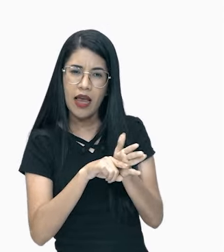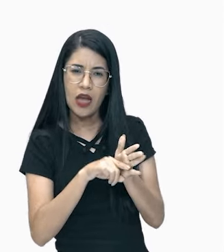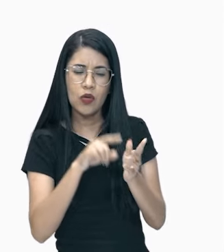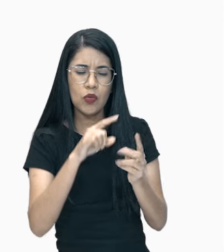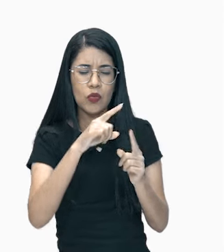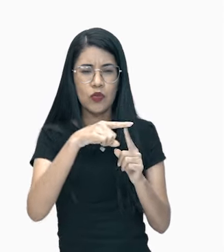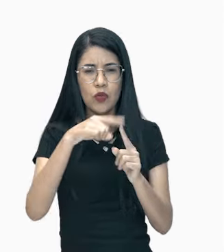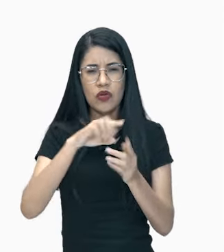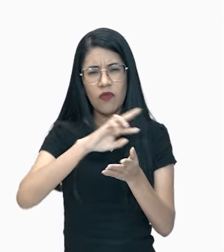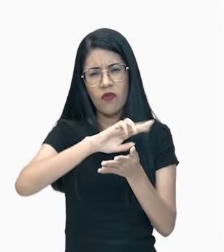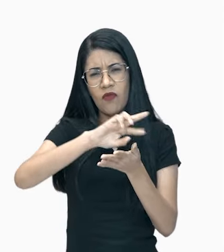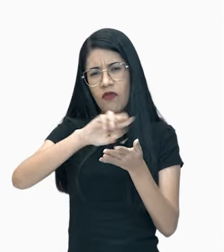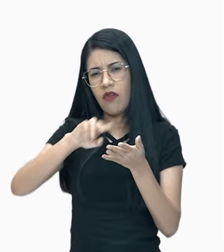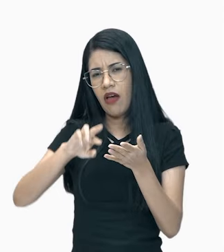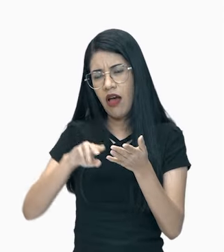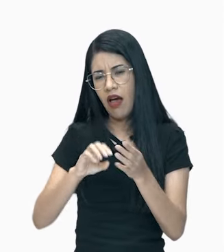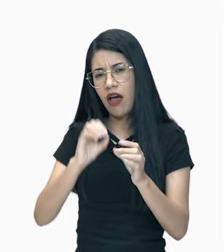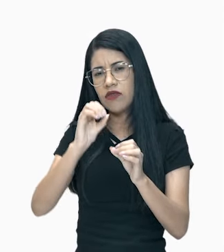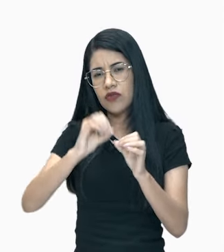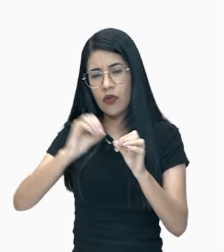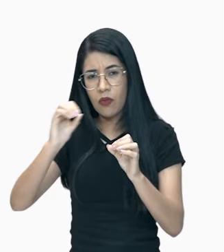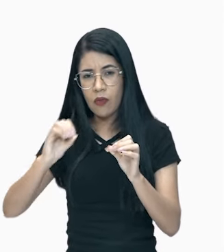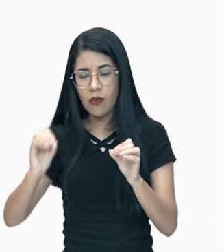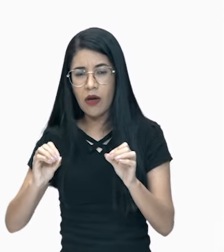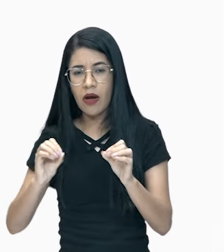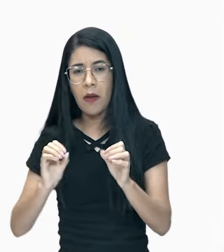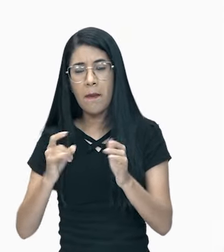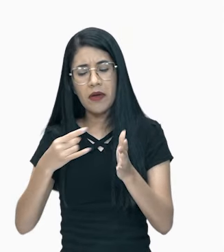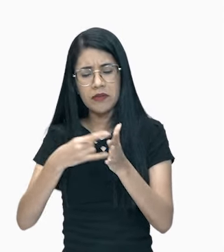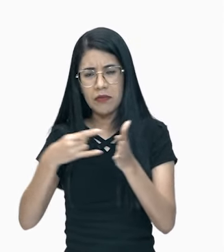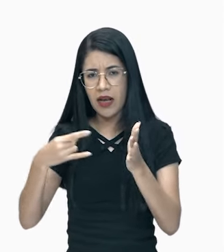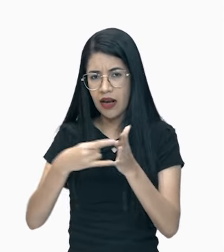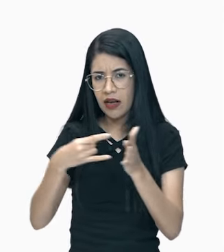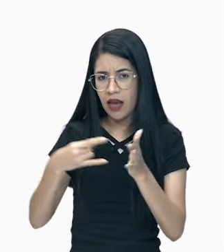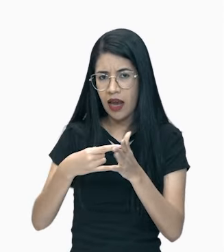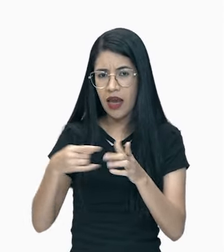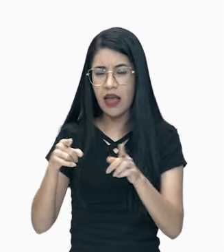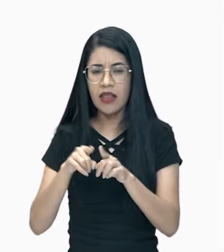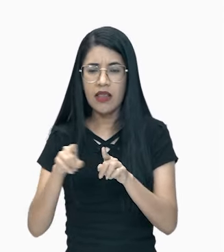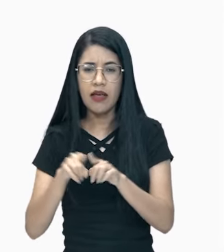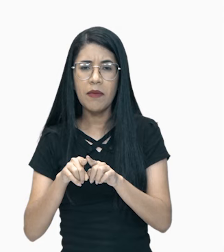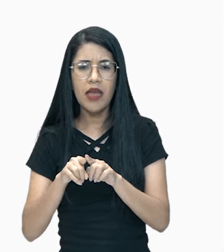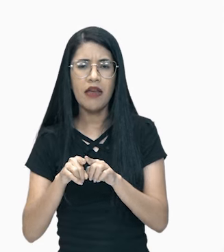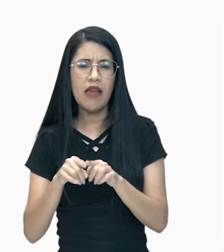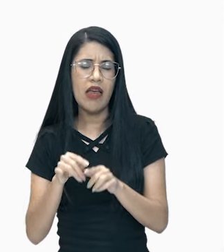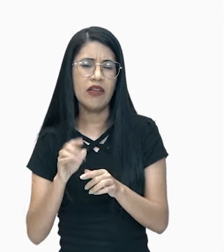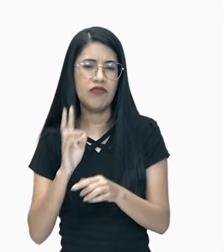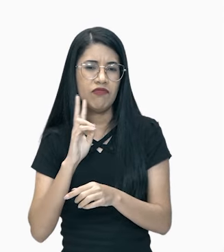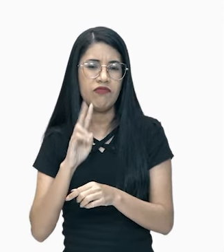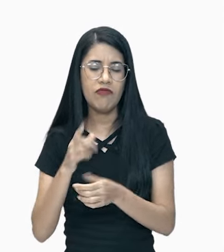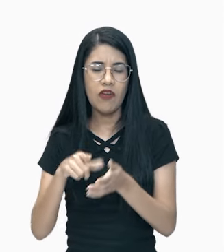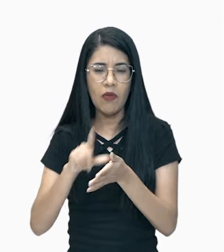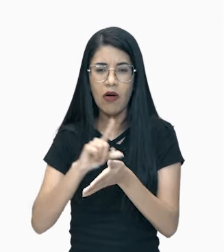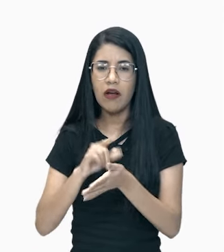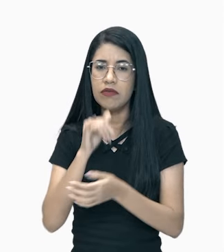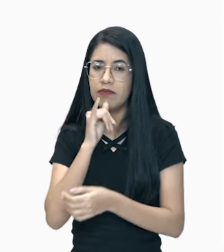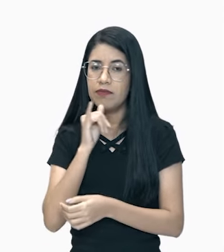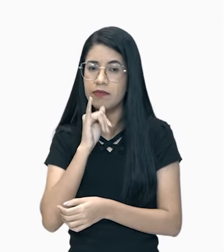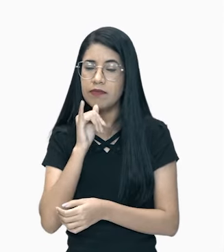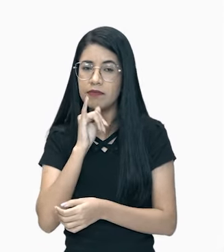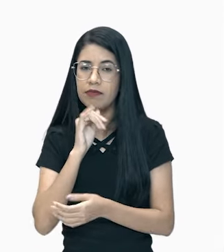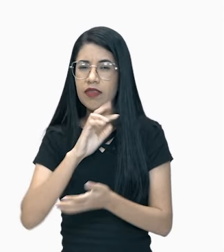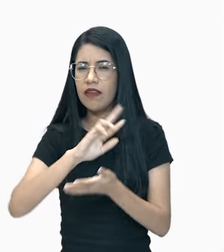de ondas, sejam elas eletromagnéticas, como nós vimos aí no exemplo que